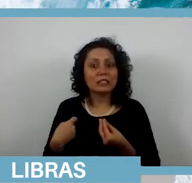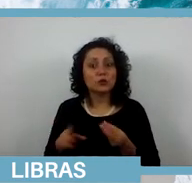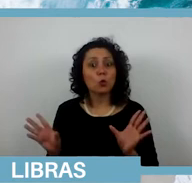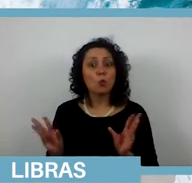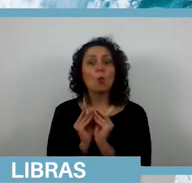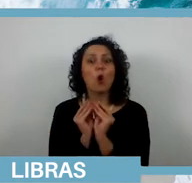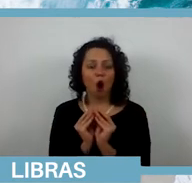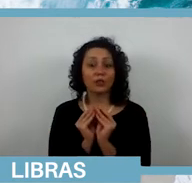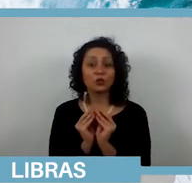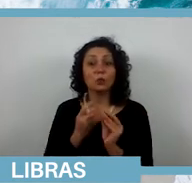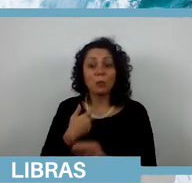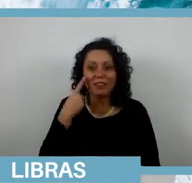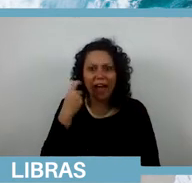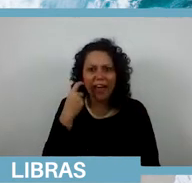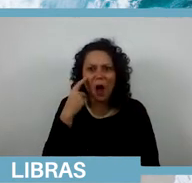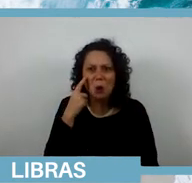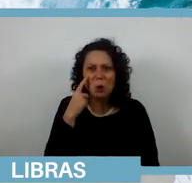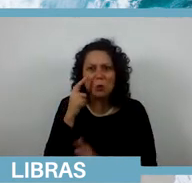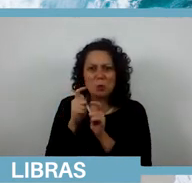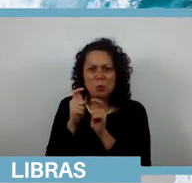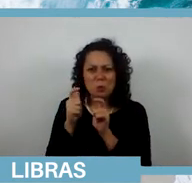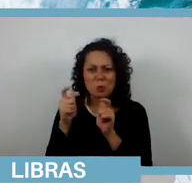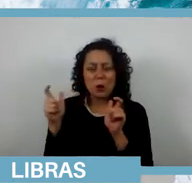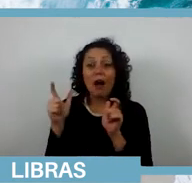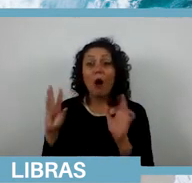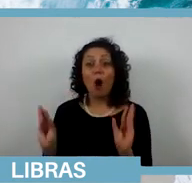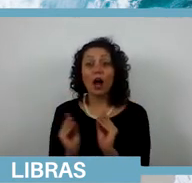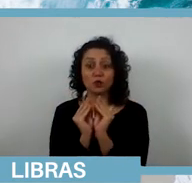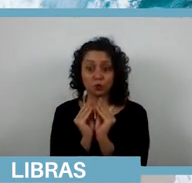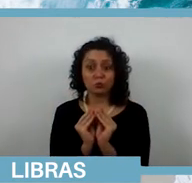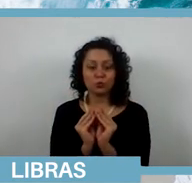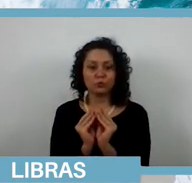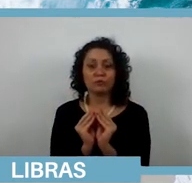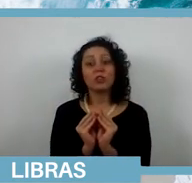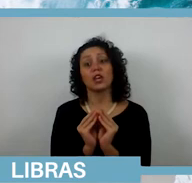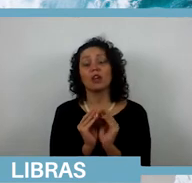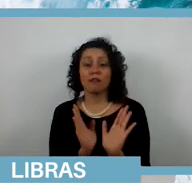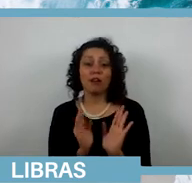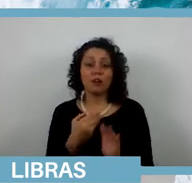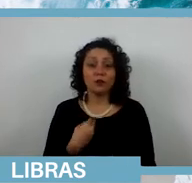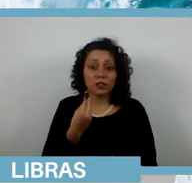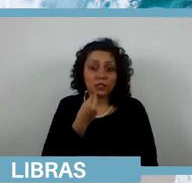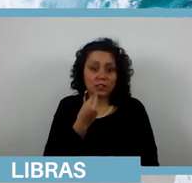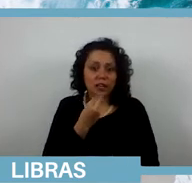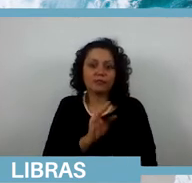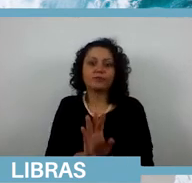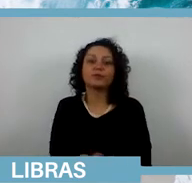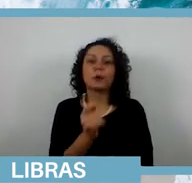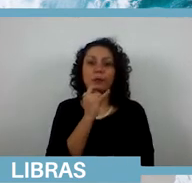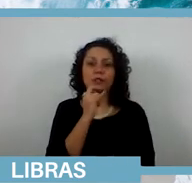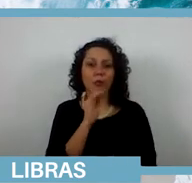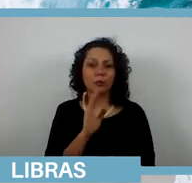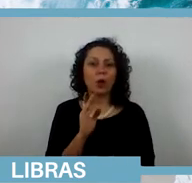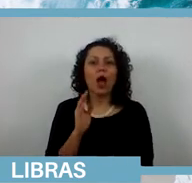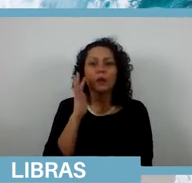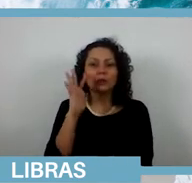daquela ideia que você tem. E testar, né? E ir para a rua, literalmente, foi o que eu fiz. Então, claro, com uma visão de, ah, ia ser tão legal um dia